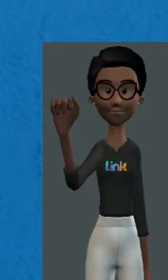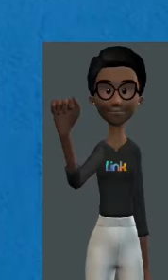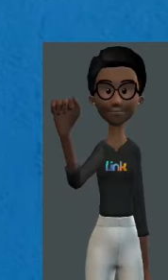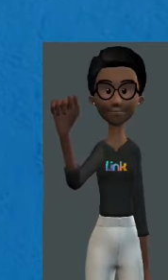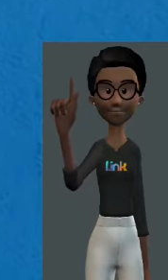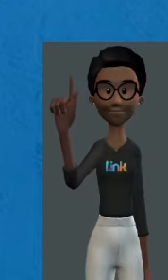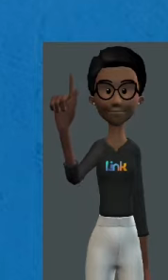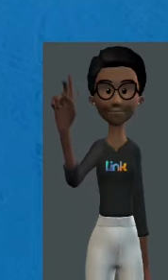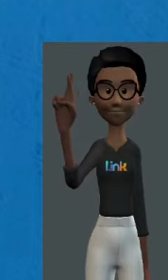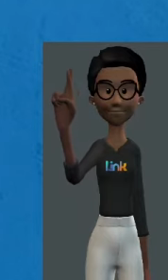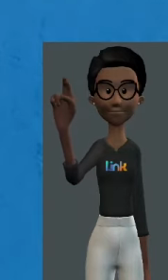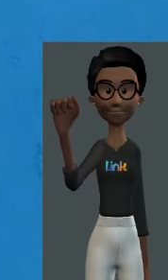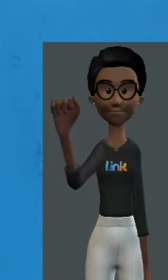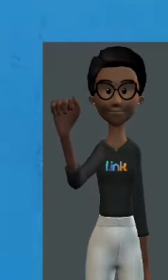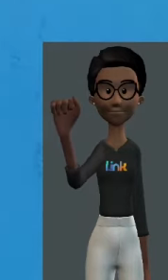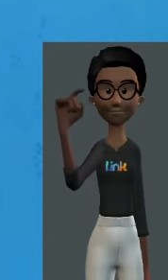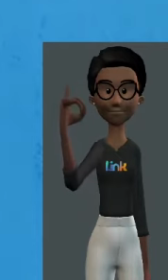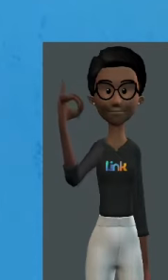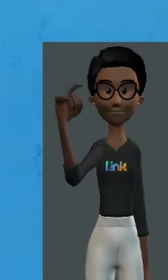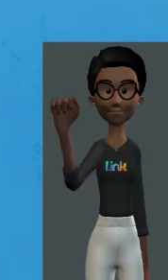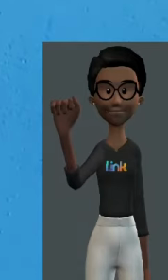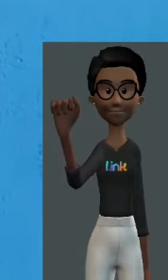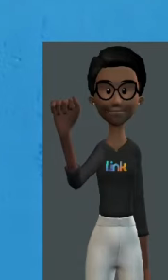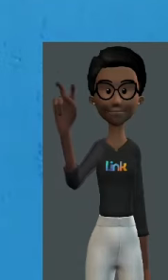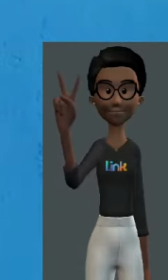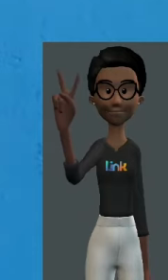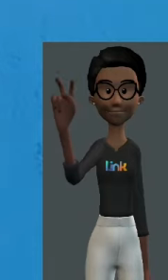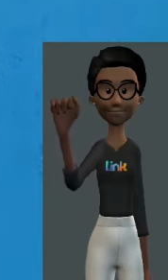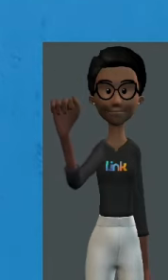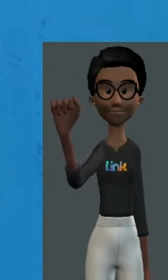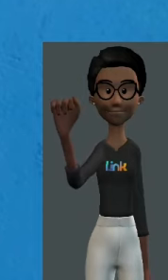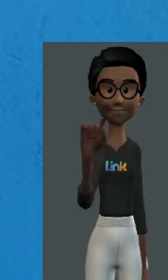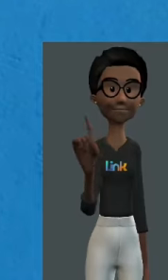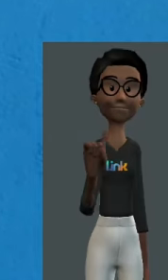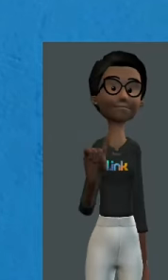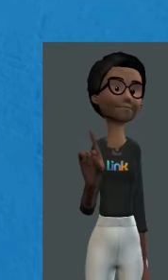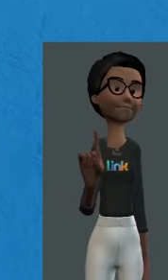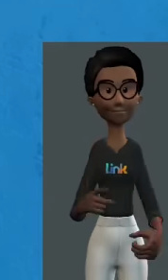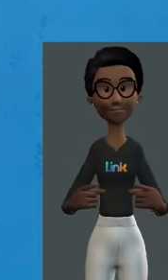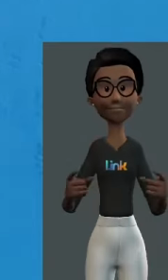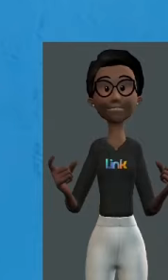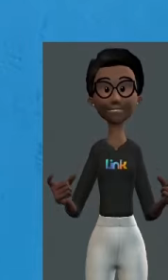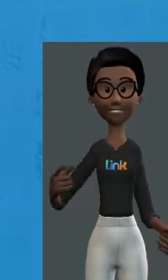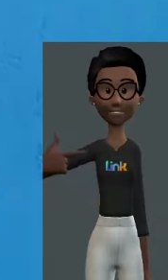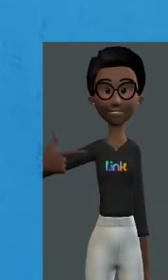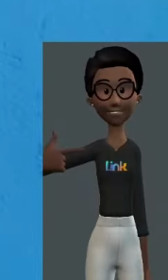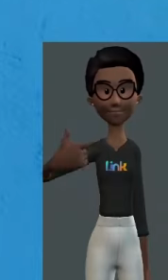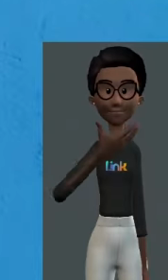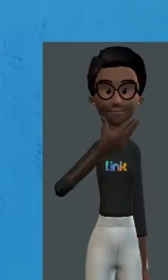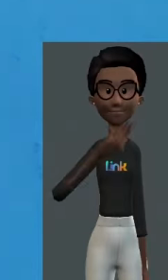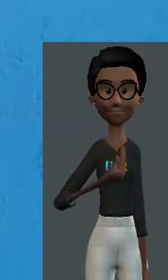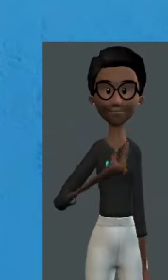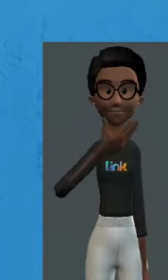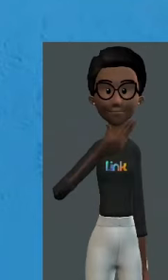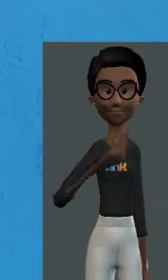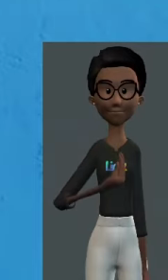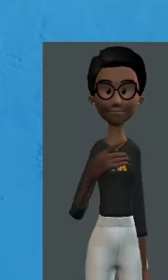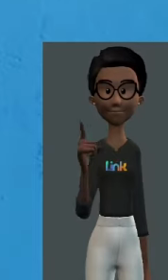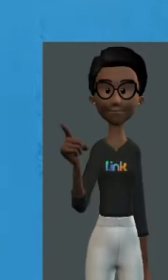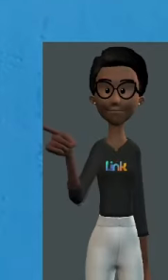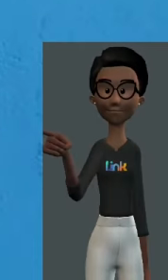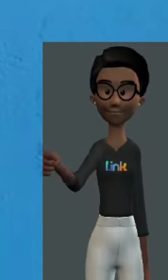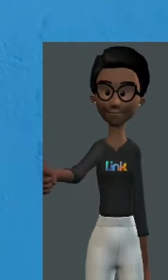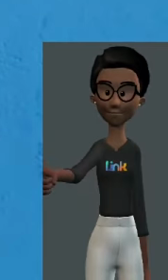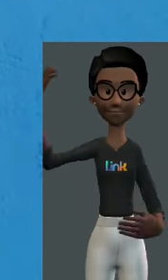tivesse a alma racional, que seria uma boa pessoa para ser um governante, não poderia ser um trabalhador ou um servo, porque se